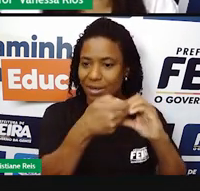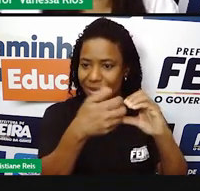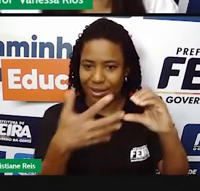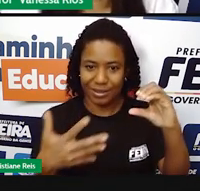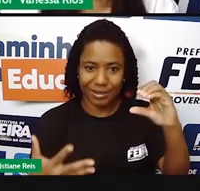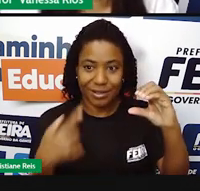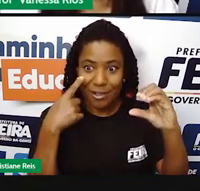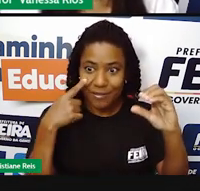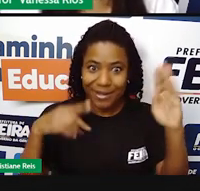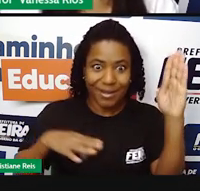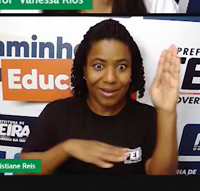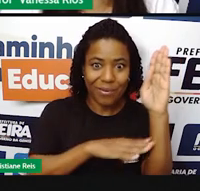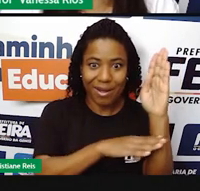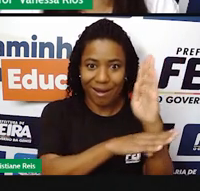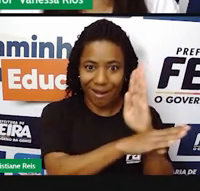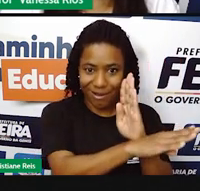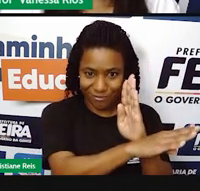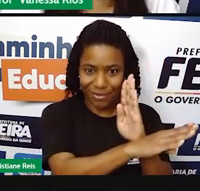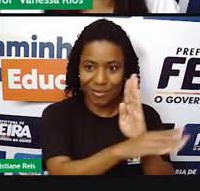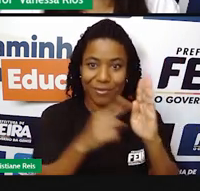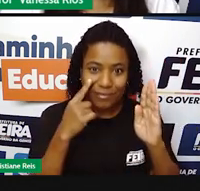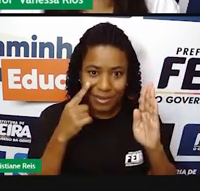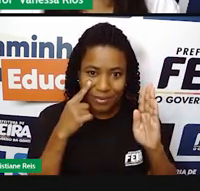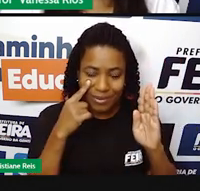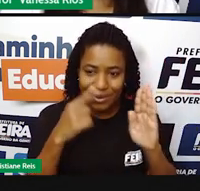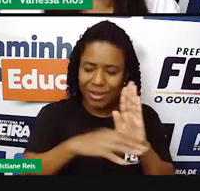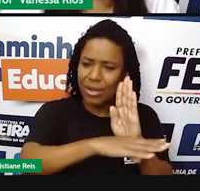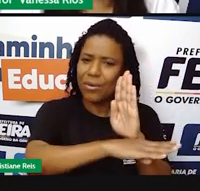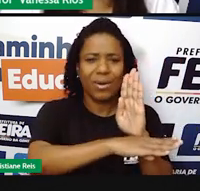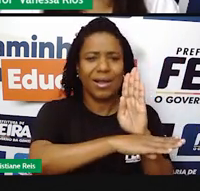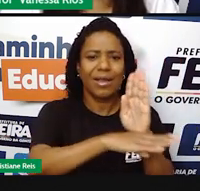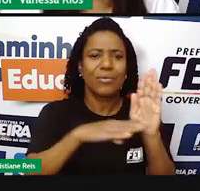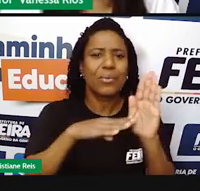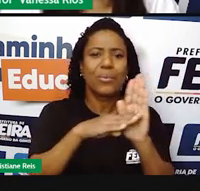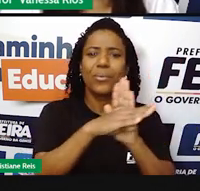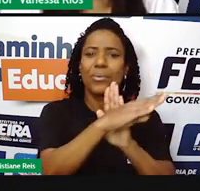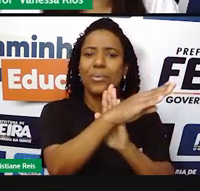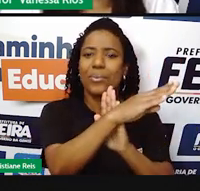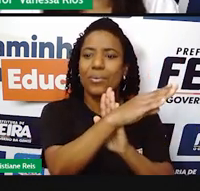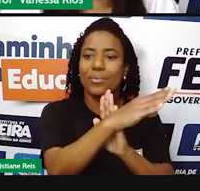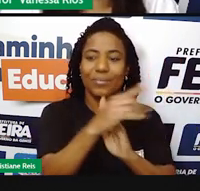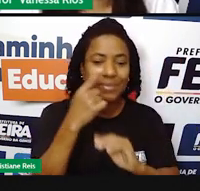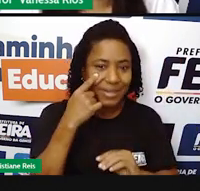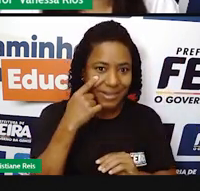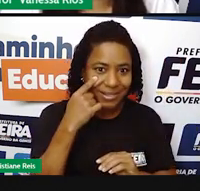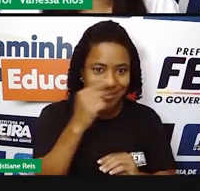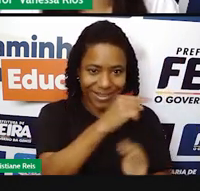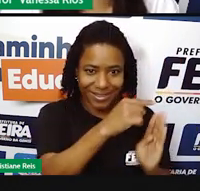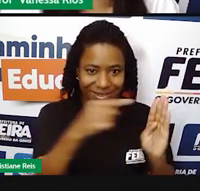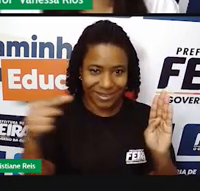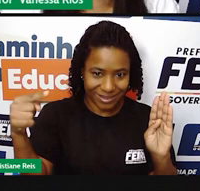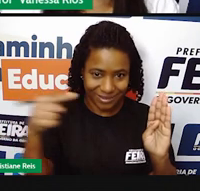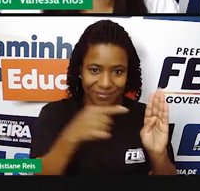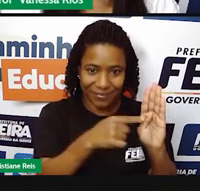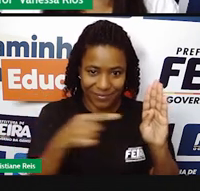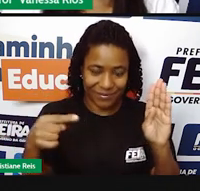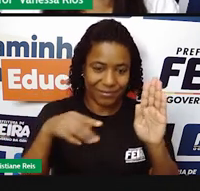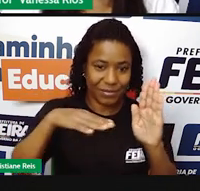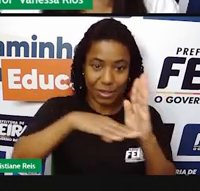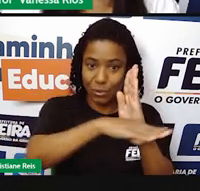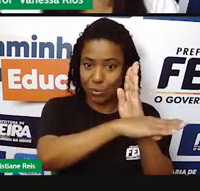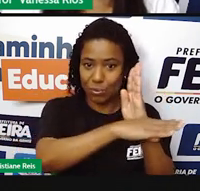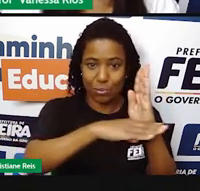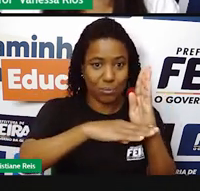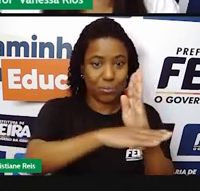um gráfico. Estão lembrados aí que tipo de gráfico é esse, ó? Um gráfico de linhas. Esse gráfico aí